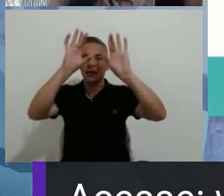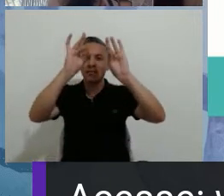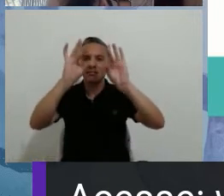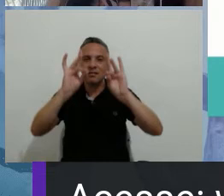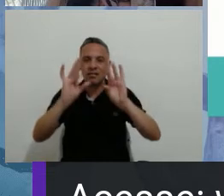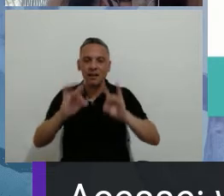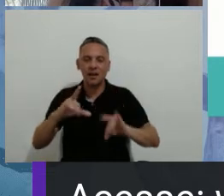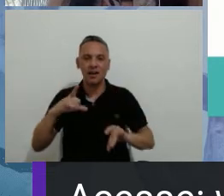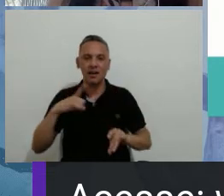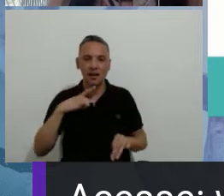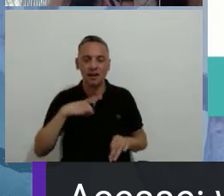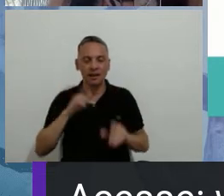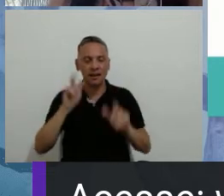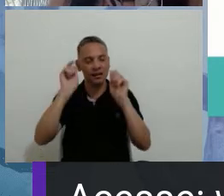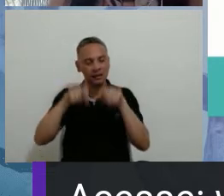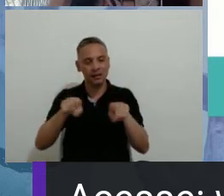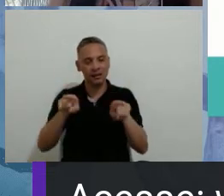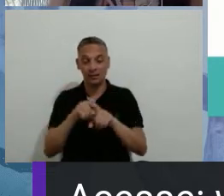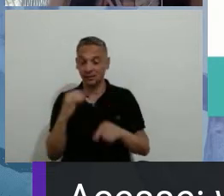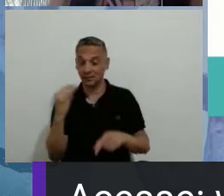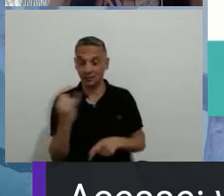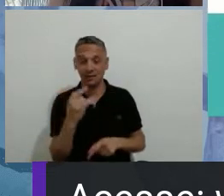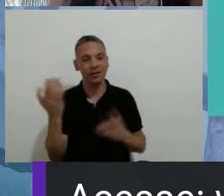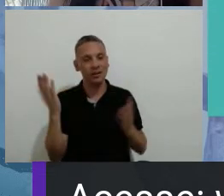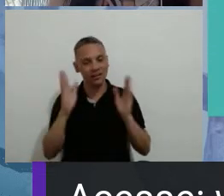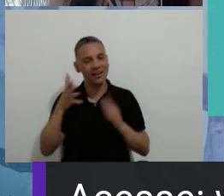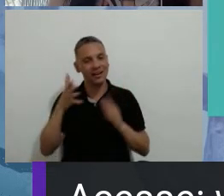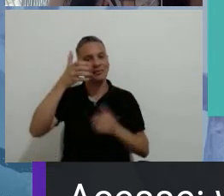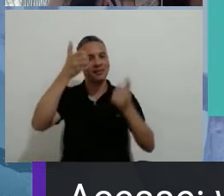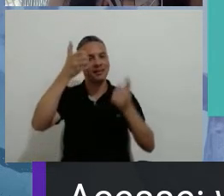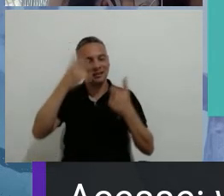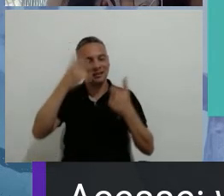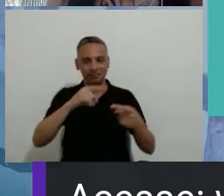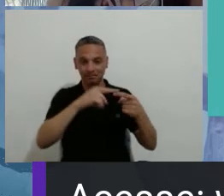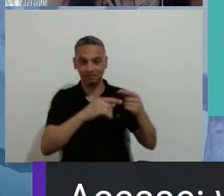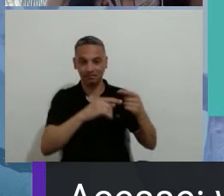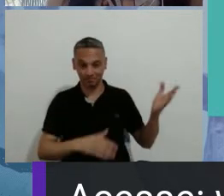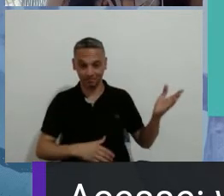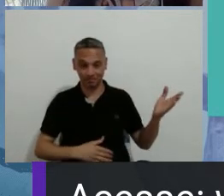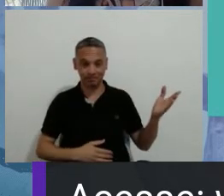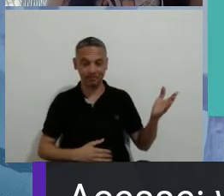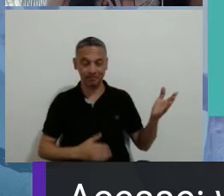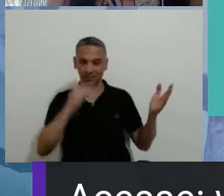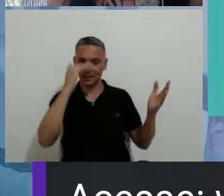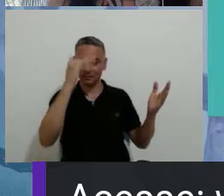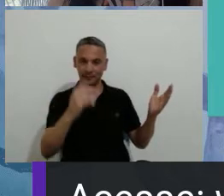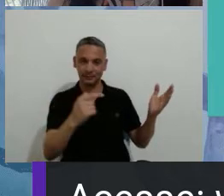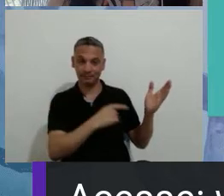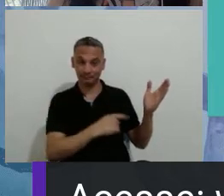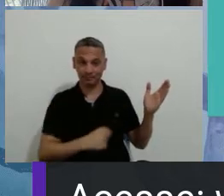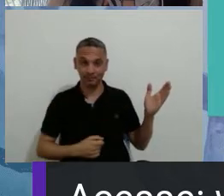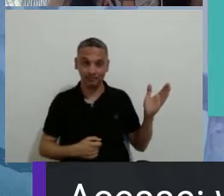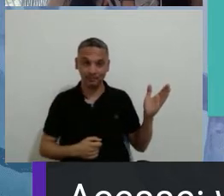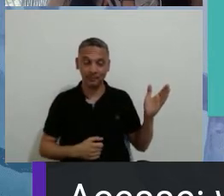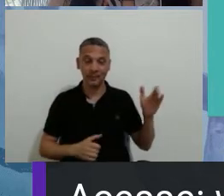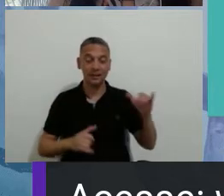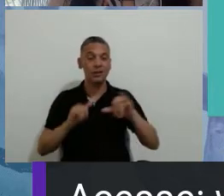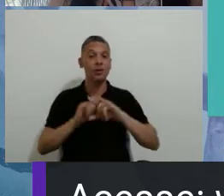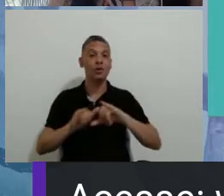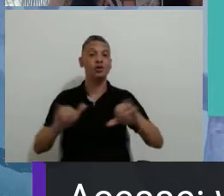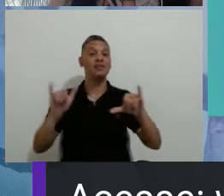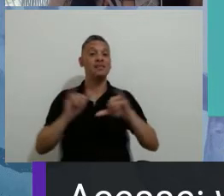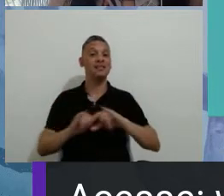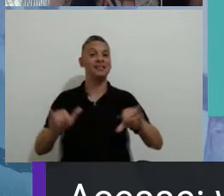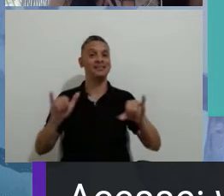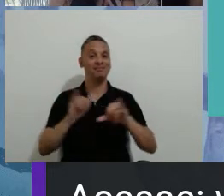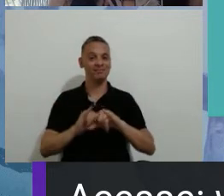as desagregações que foram tão mencionadas aqui no eixo de indicadores. Um pouquinho mais abaixo, nós temos uma faixa de notícias para que a